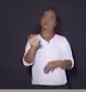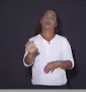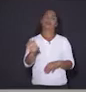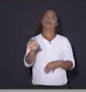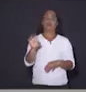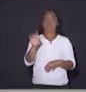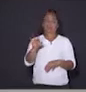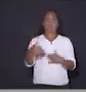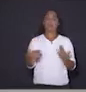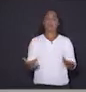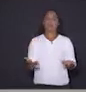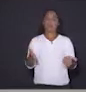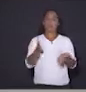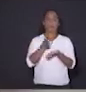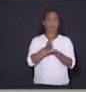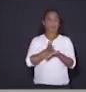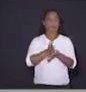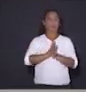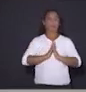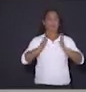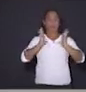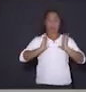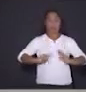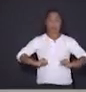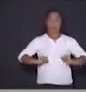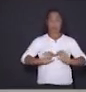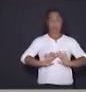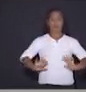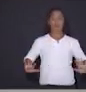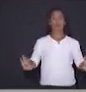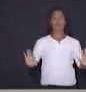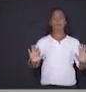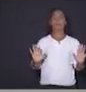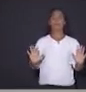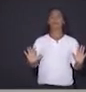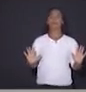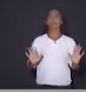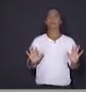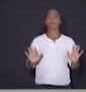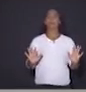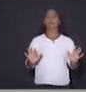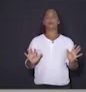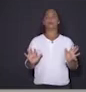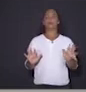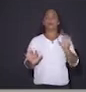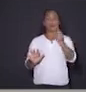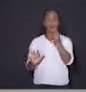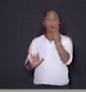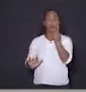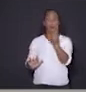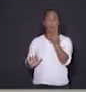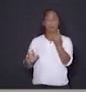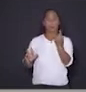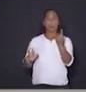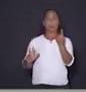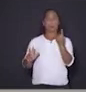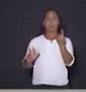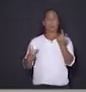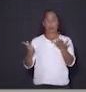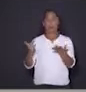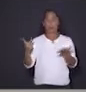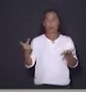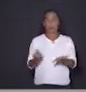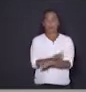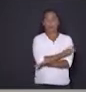ao serviço que está prestando considerando os pacotes de dados que passam na sua rede é uma das práticas mais comuns que